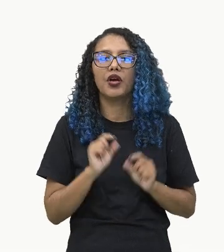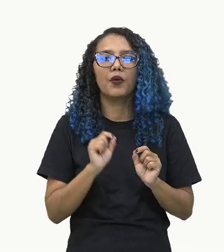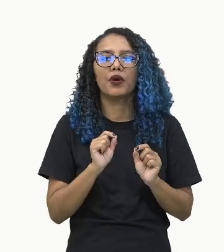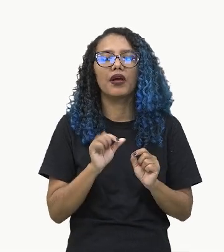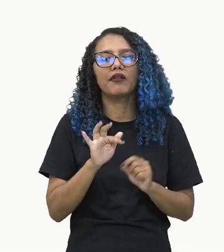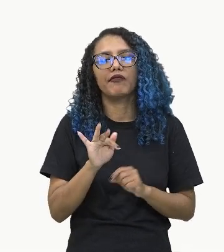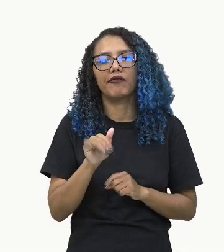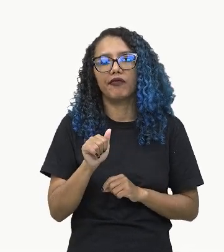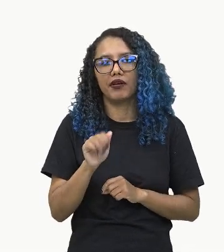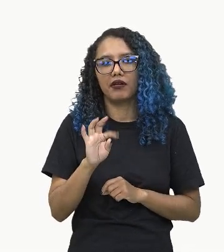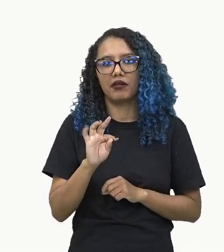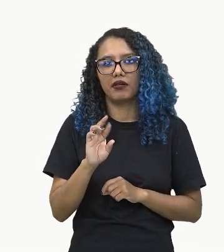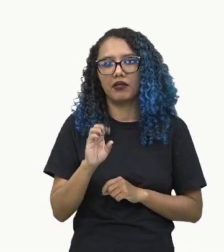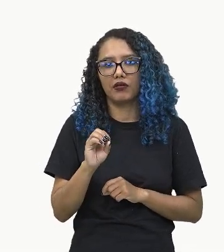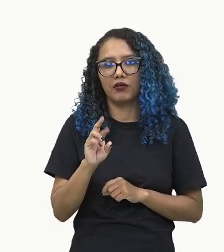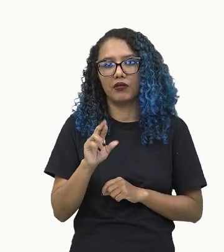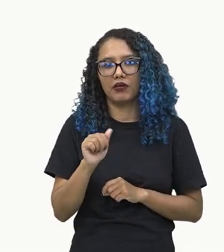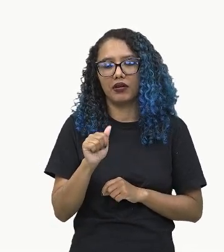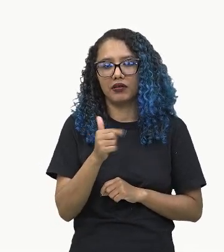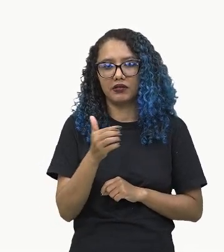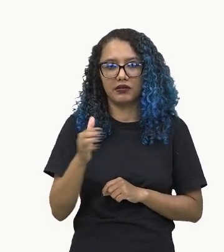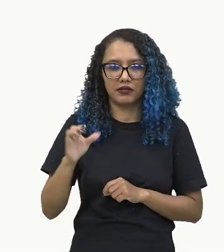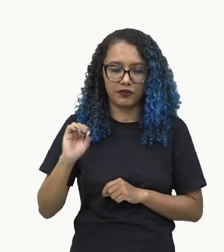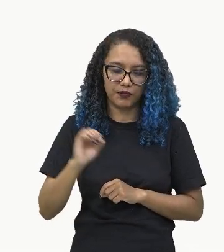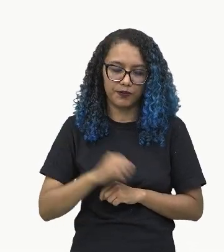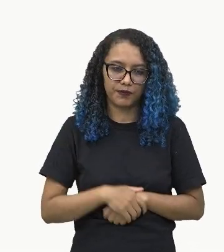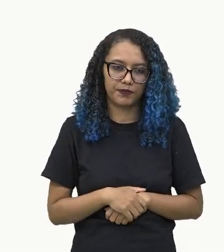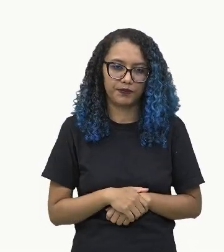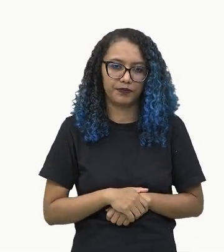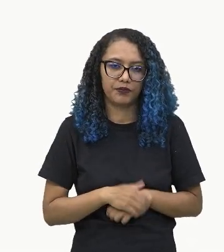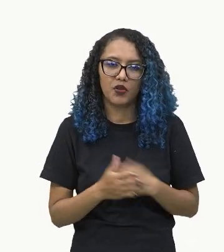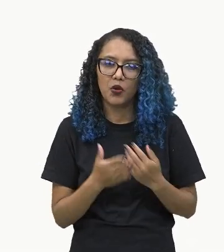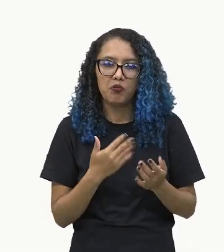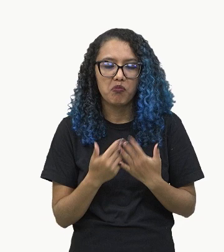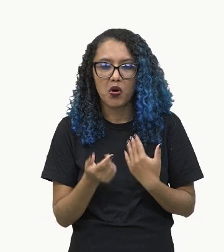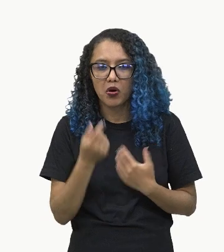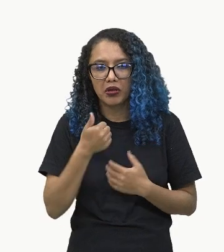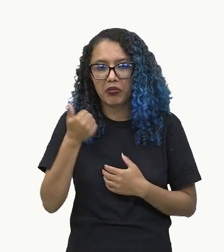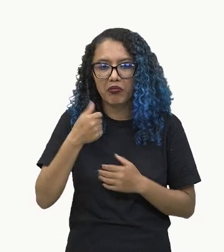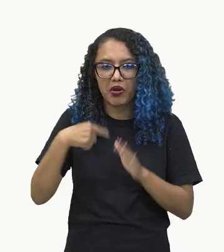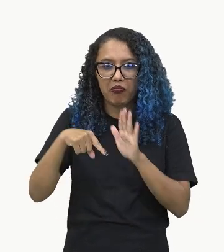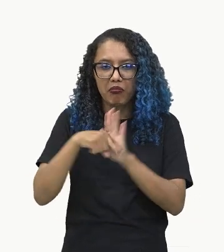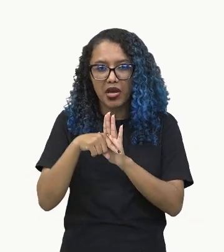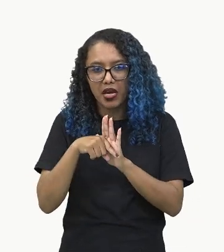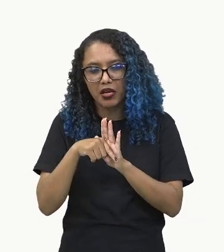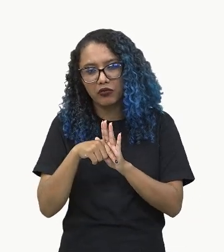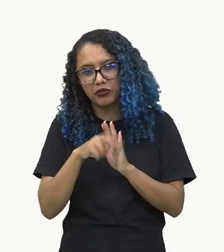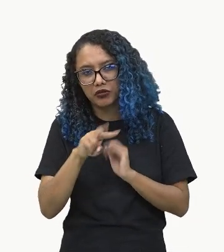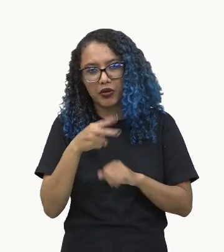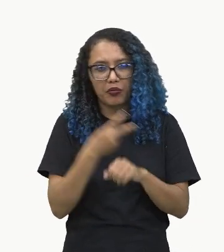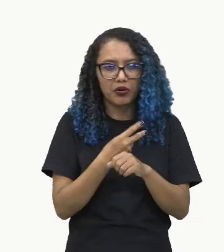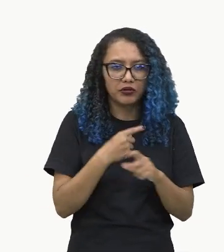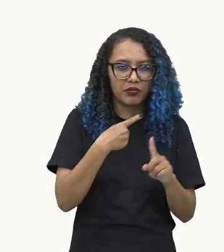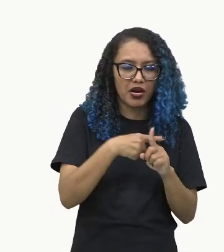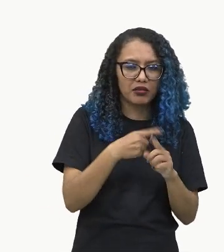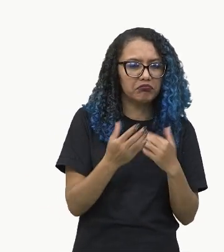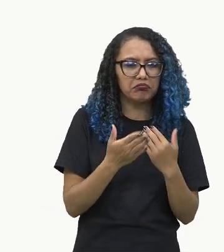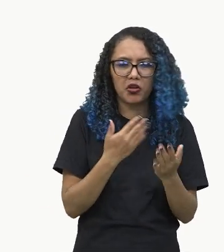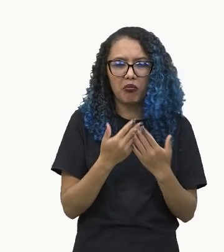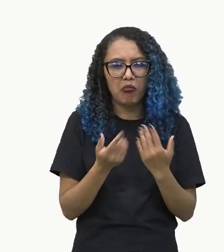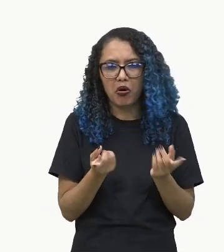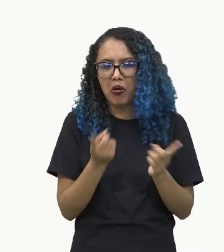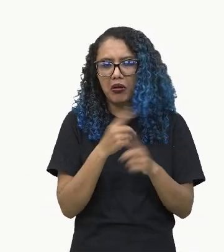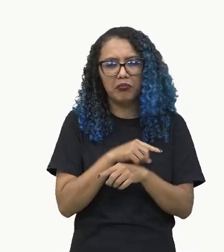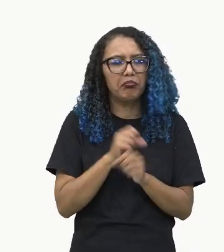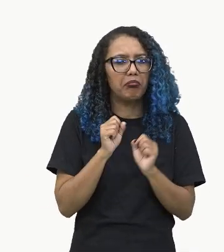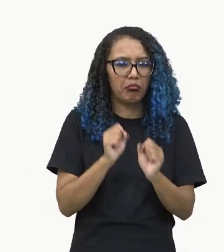aí, ok? Então, tanto faz você colocar primeiro o menos e depois o mais, tá?